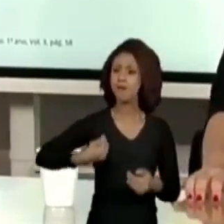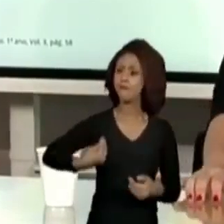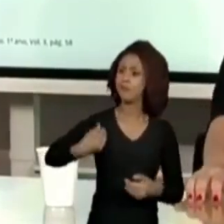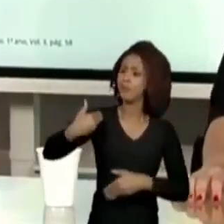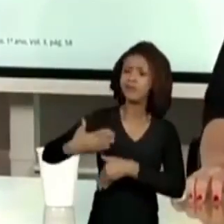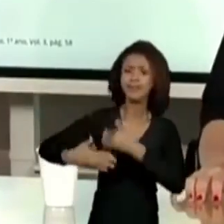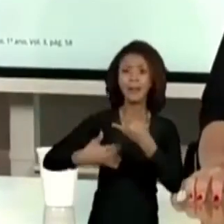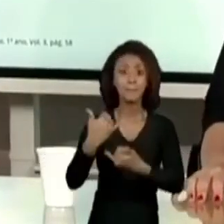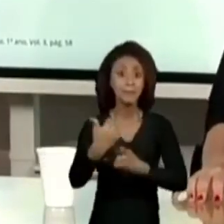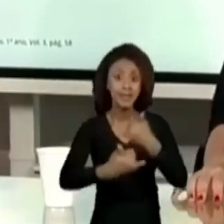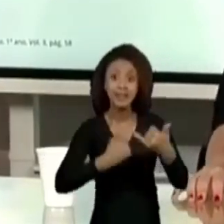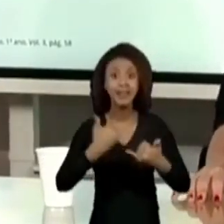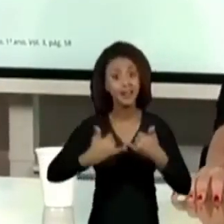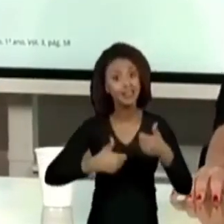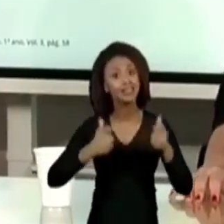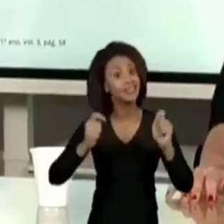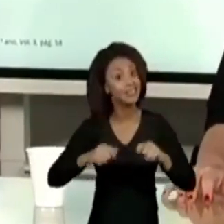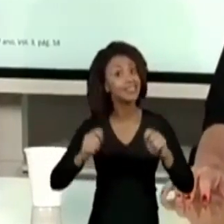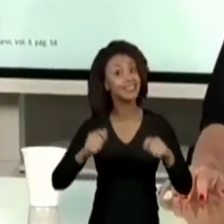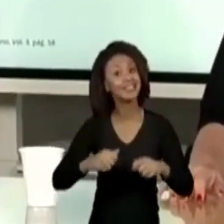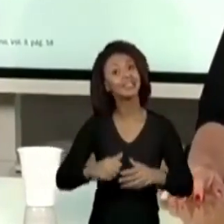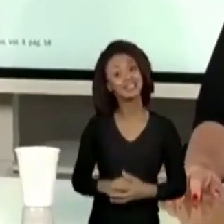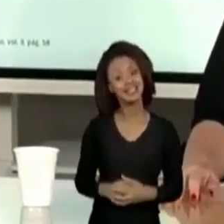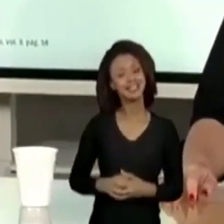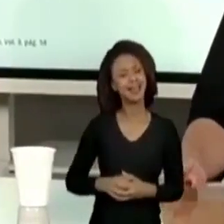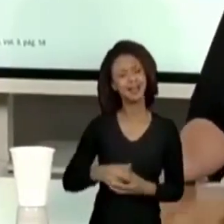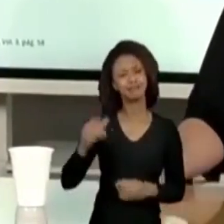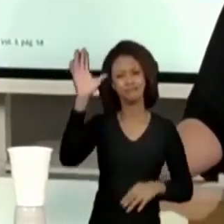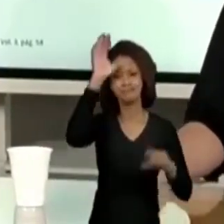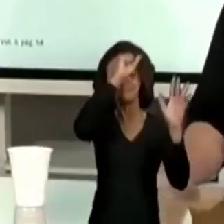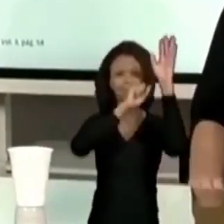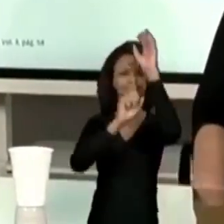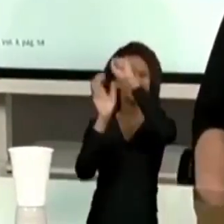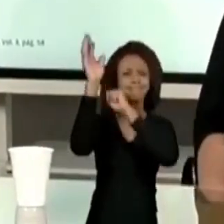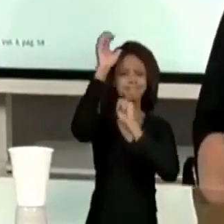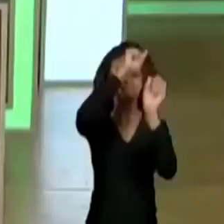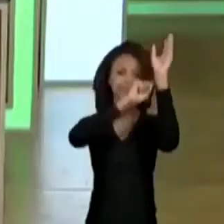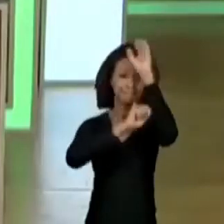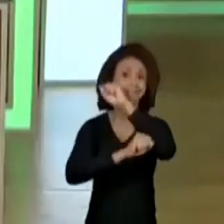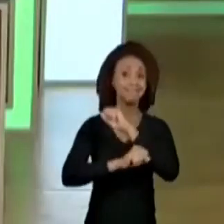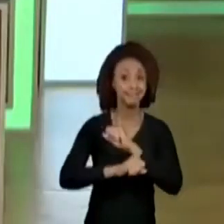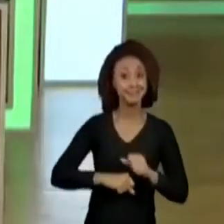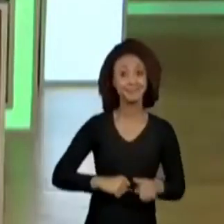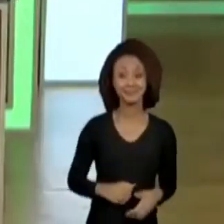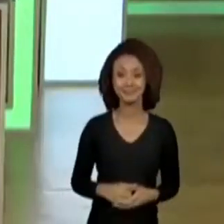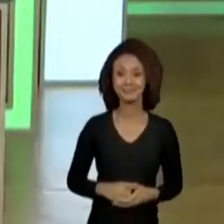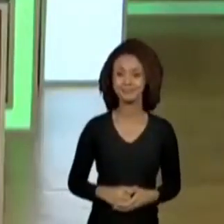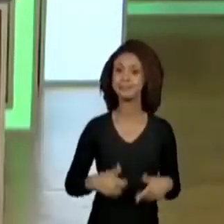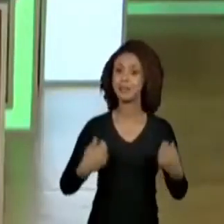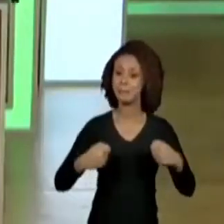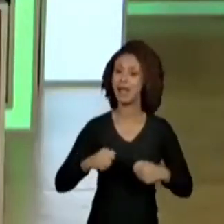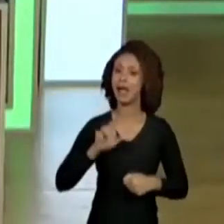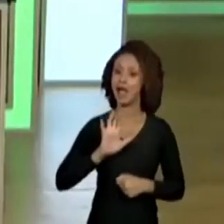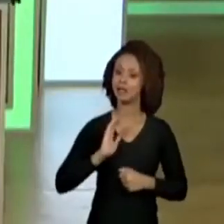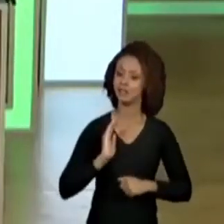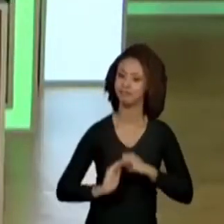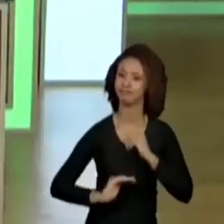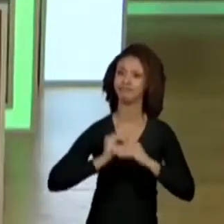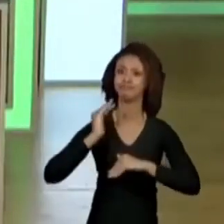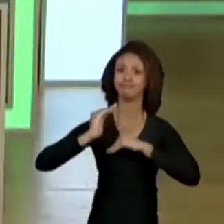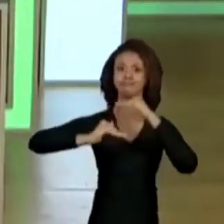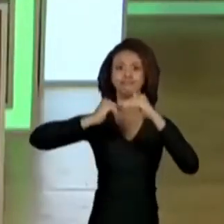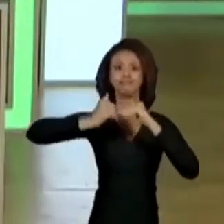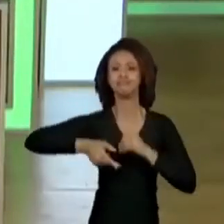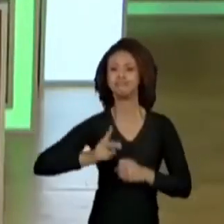dia, brincando mesmo, criançada. Vocês vão aprender um monte de coisa, não é verdade? Tem que ser desse jeito, o